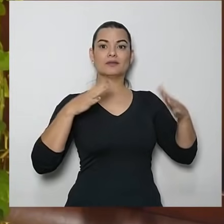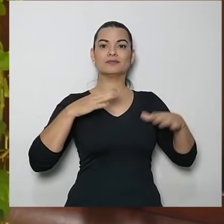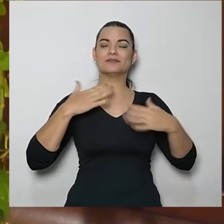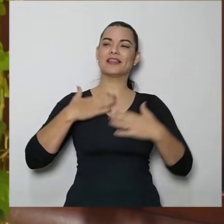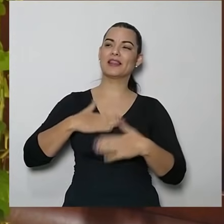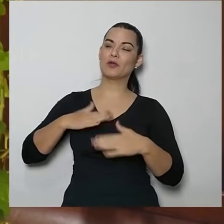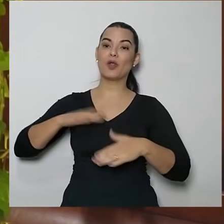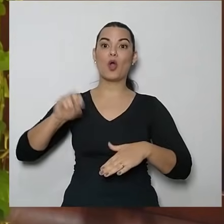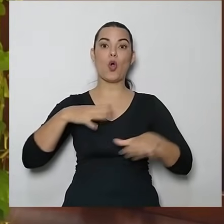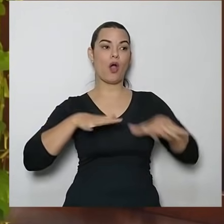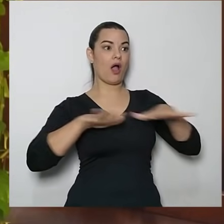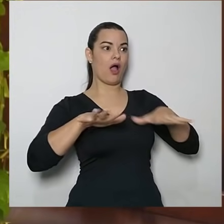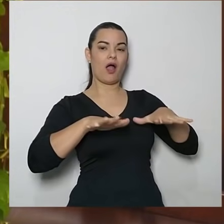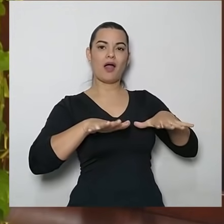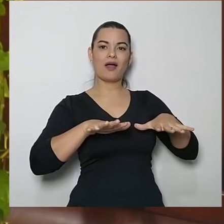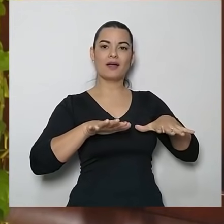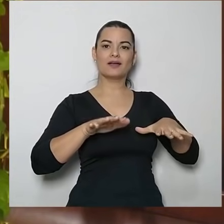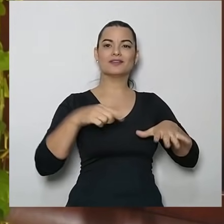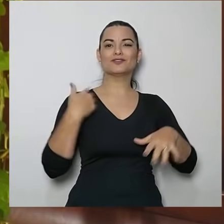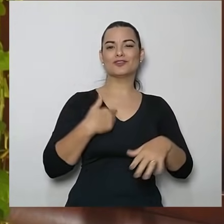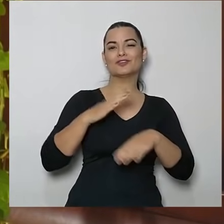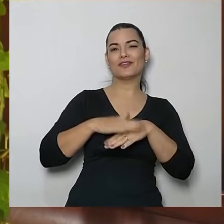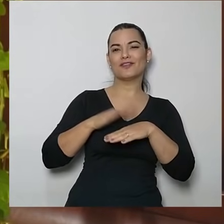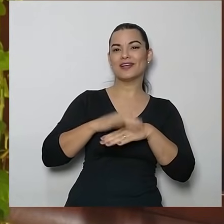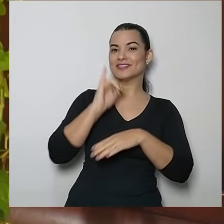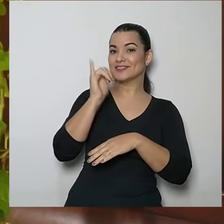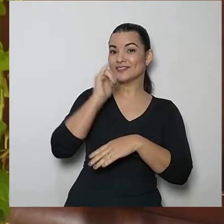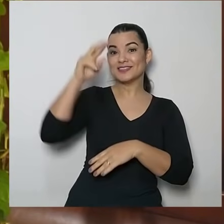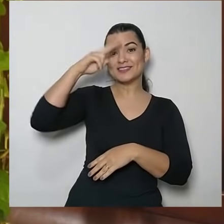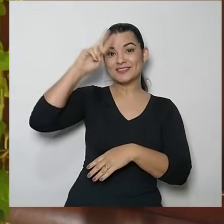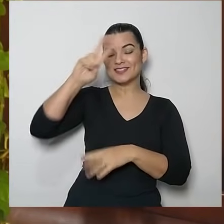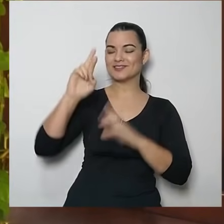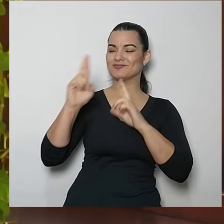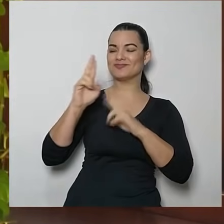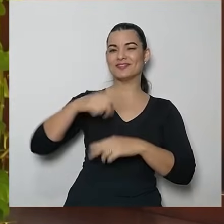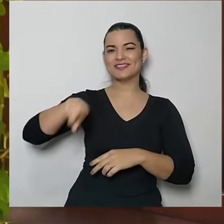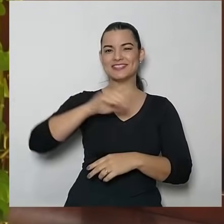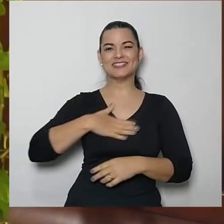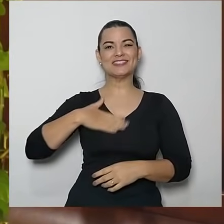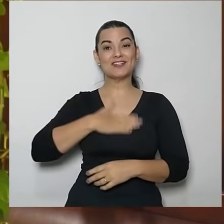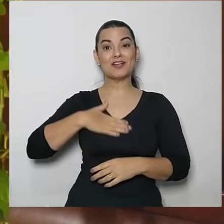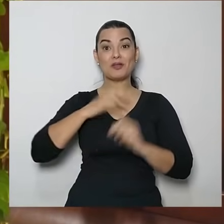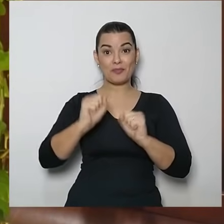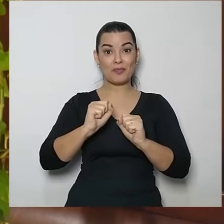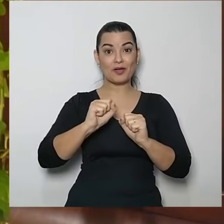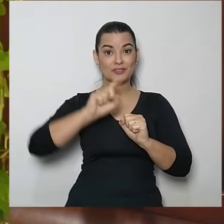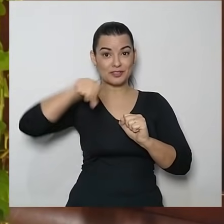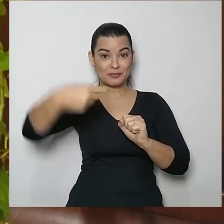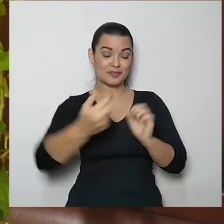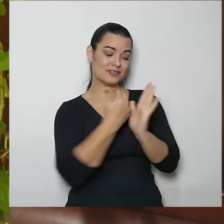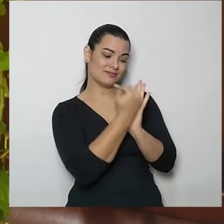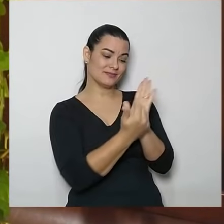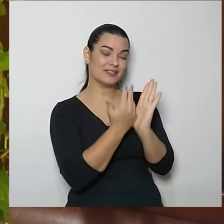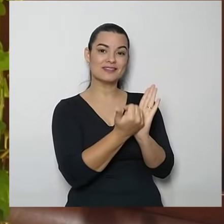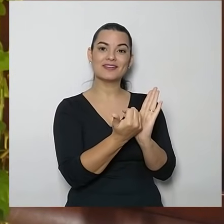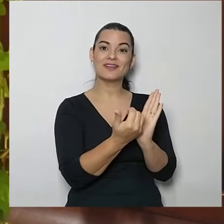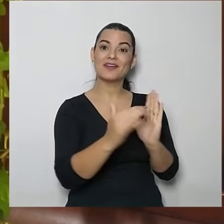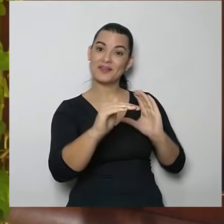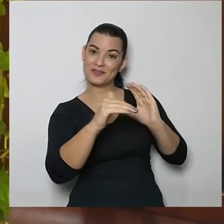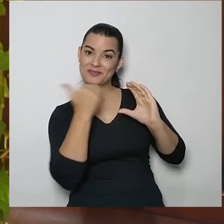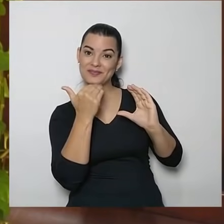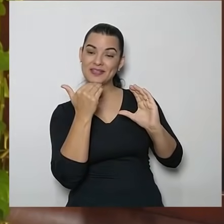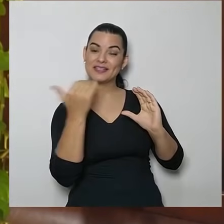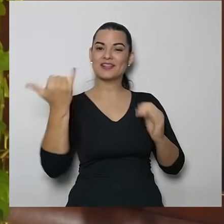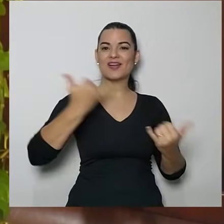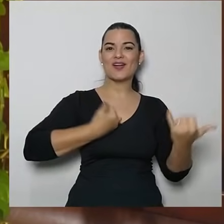agitada. E a gente vai fazer isso te contando uma história. Eu espero que você goste. Você pode fazer um desenho pra gente contando o que você sentiu